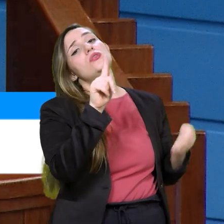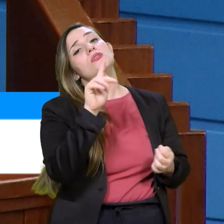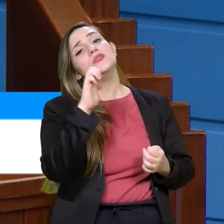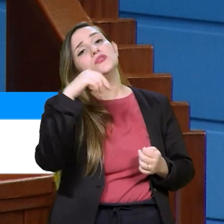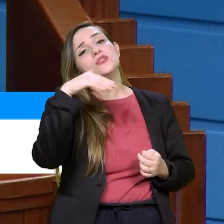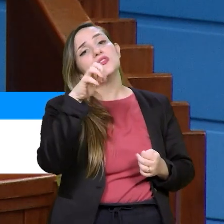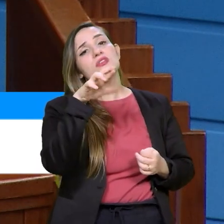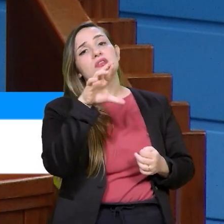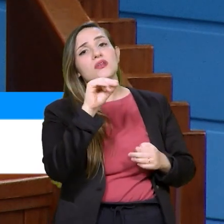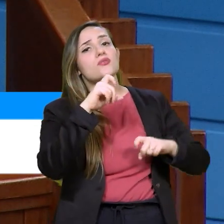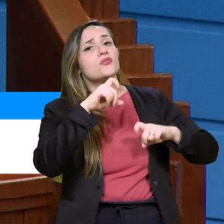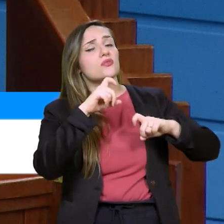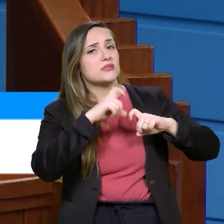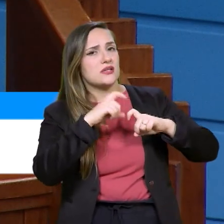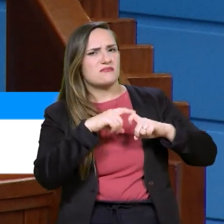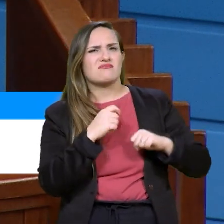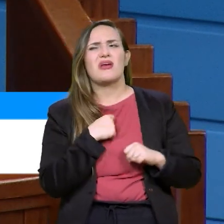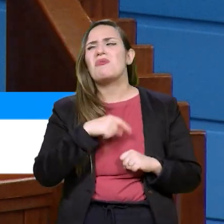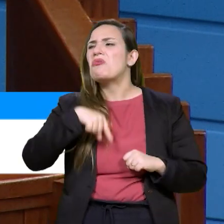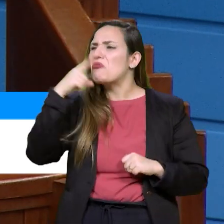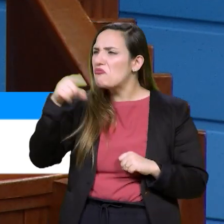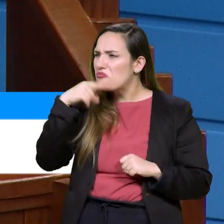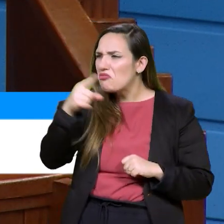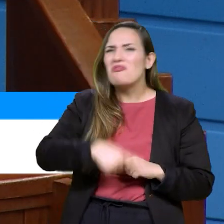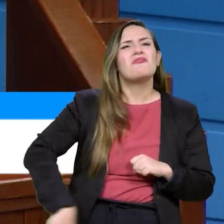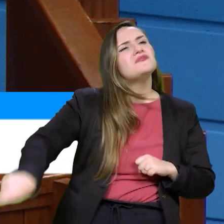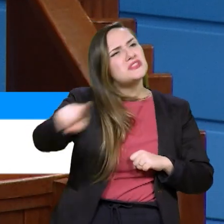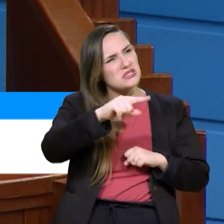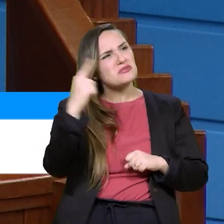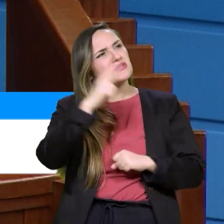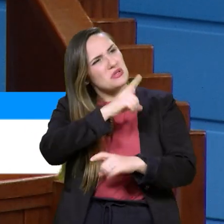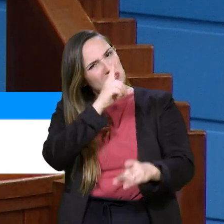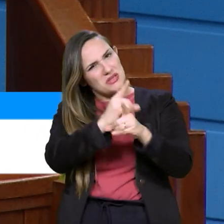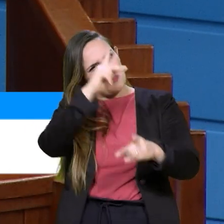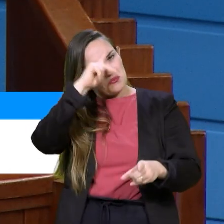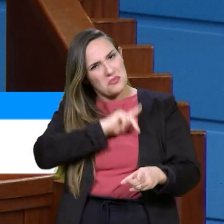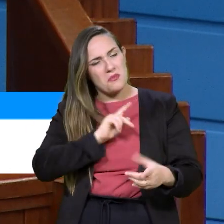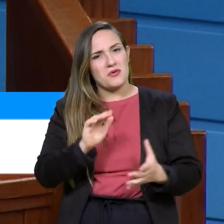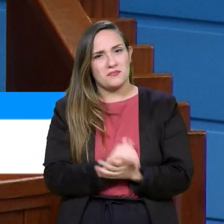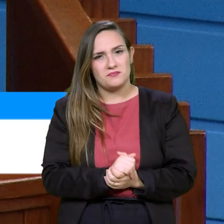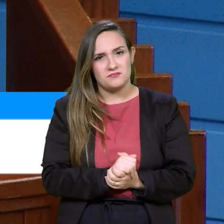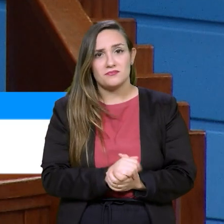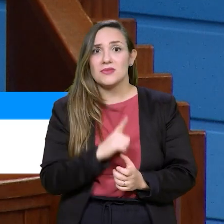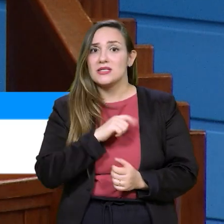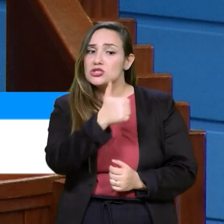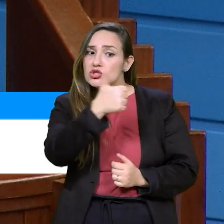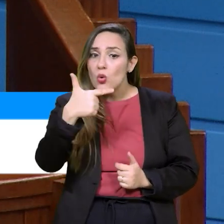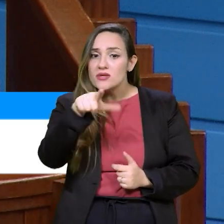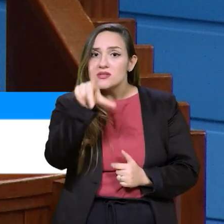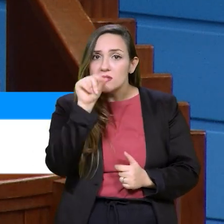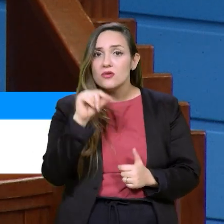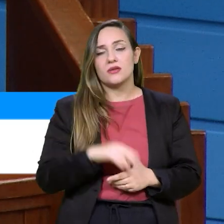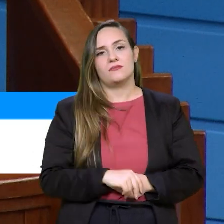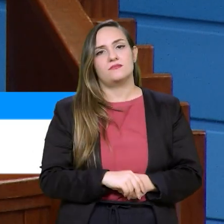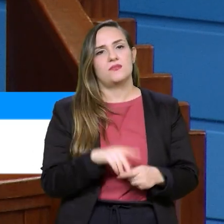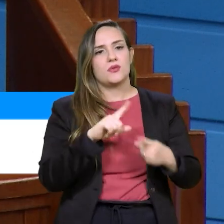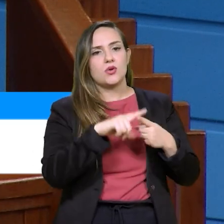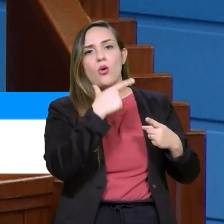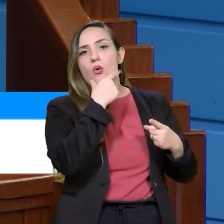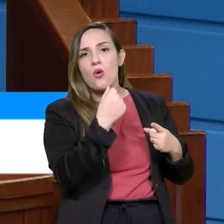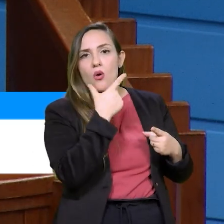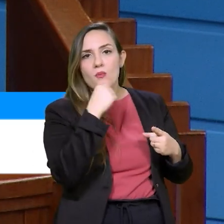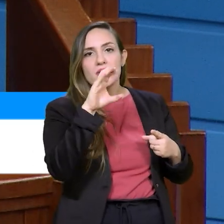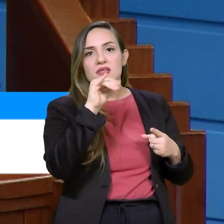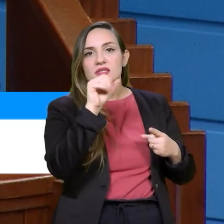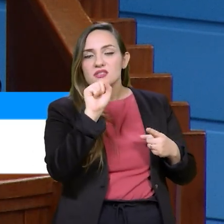seu gênero e sexualidade? Eu duvido os meus colegas acharem aqui o próprio gênero. Tem aqui 12